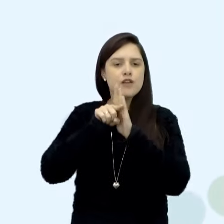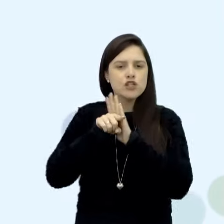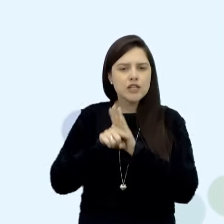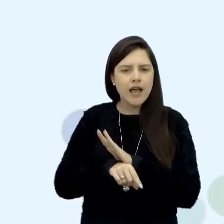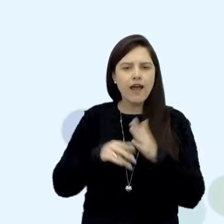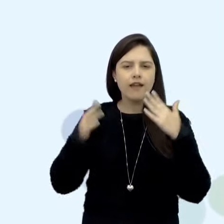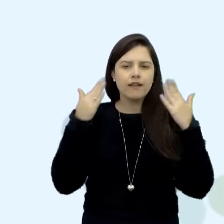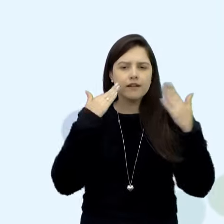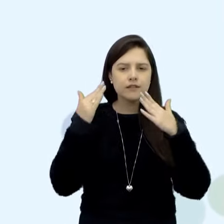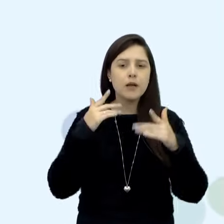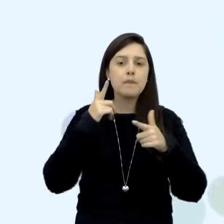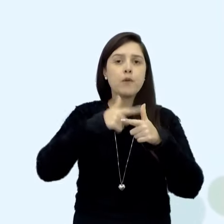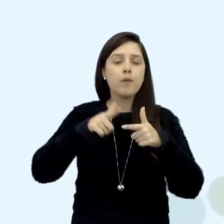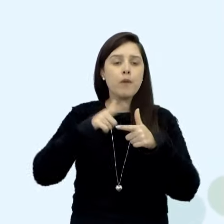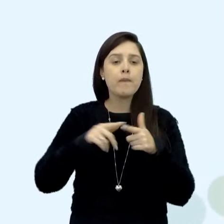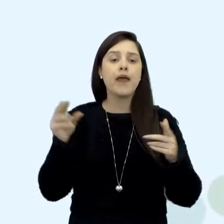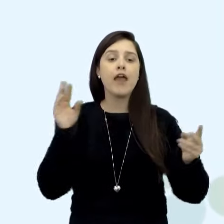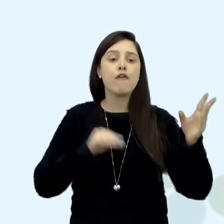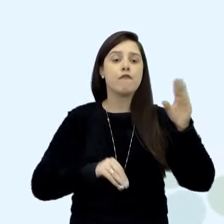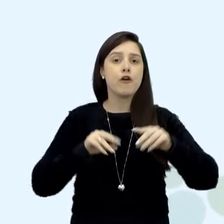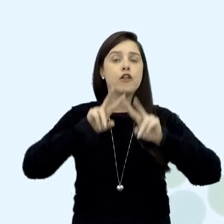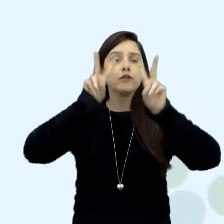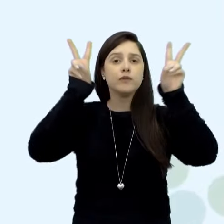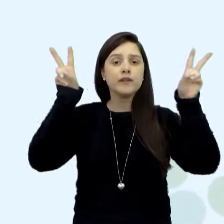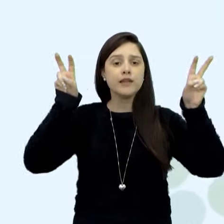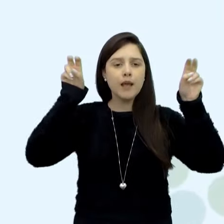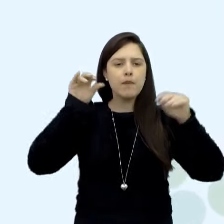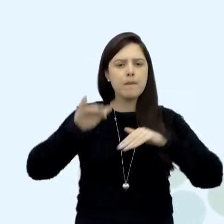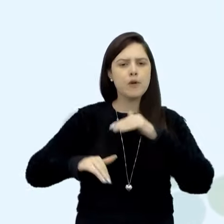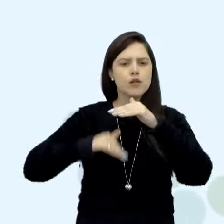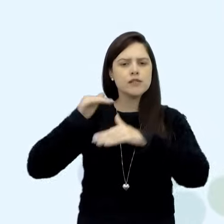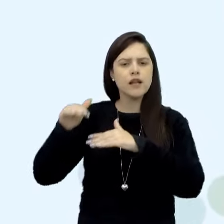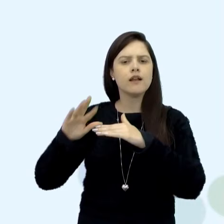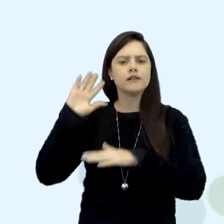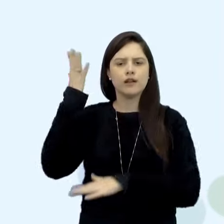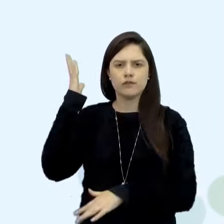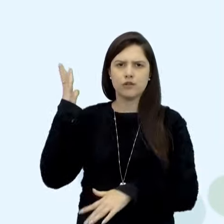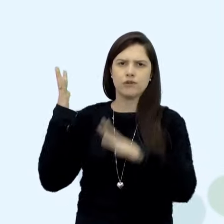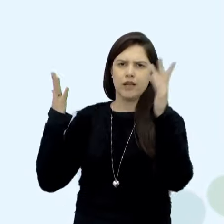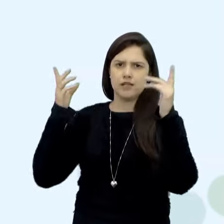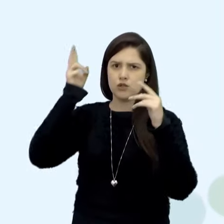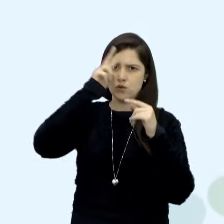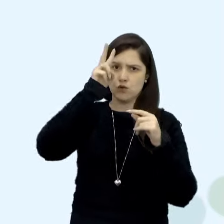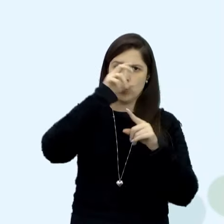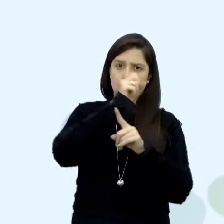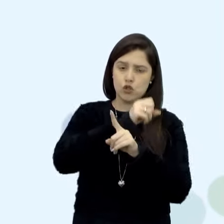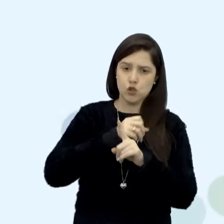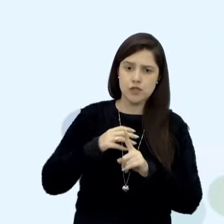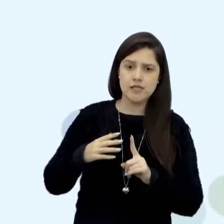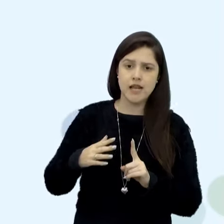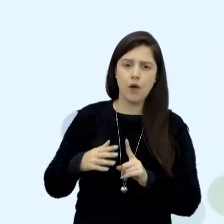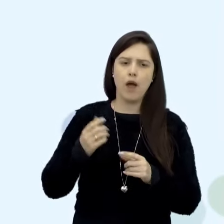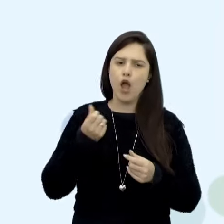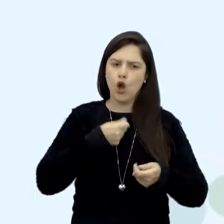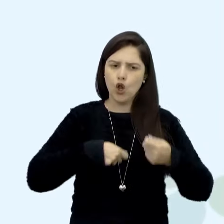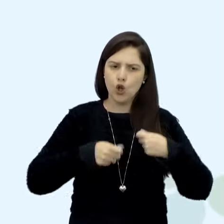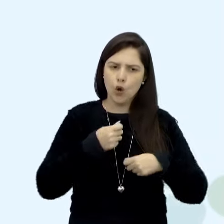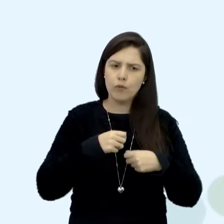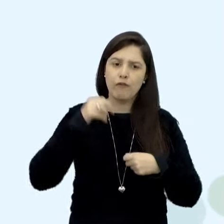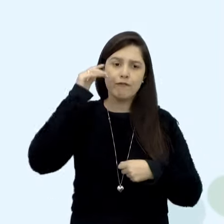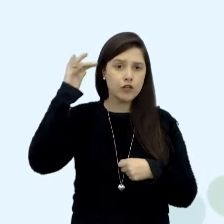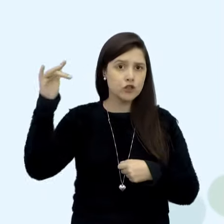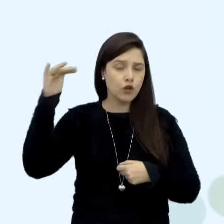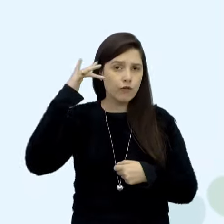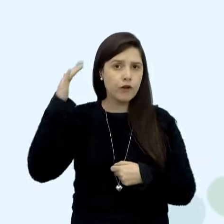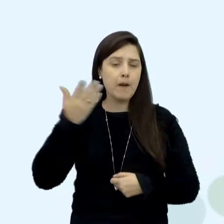analisar situações-problema envolvendo temas e processos de natureza histórica, social, econômica,